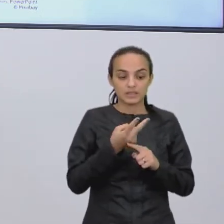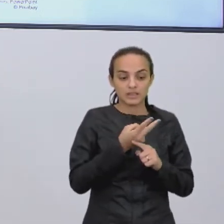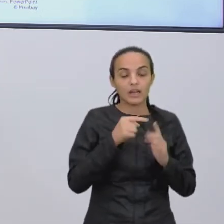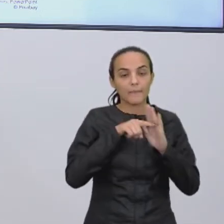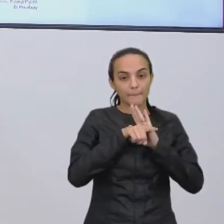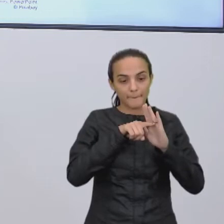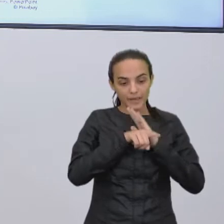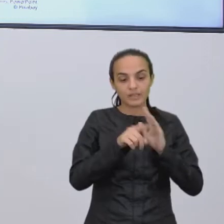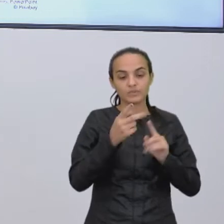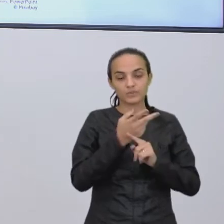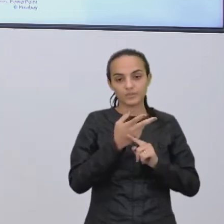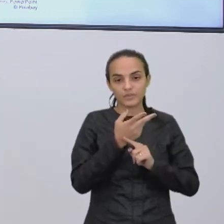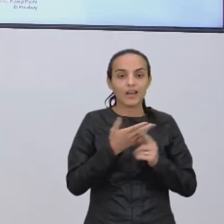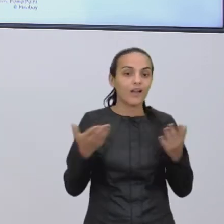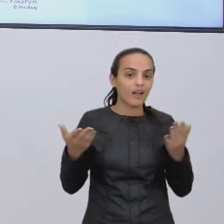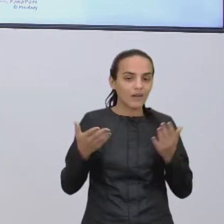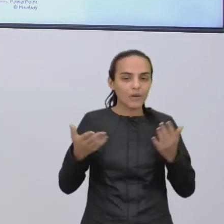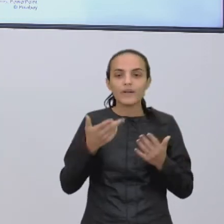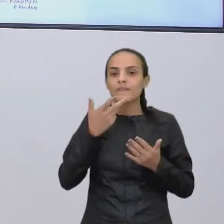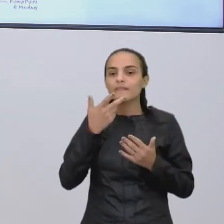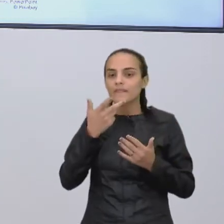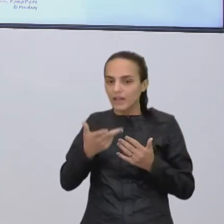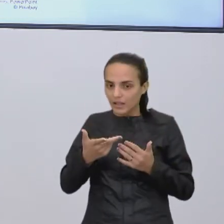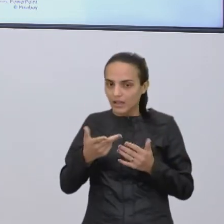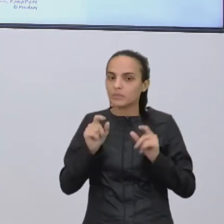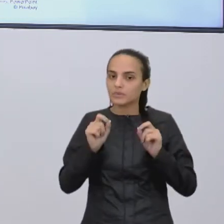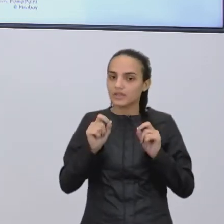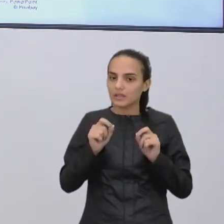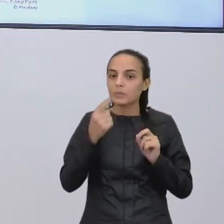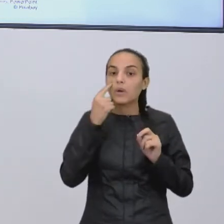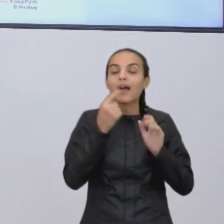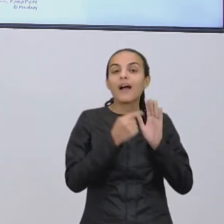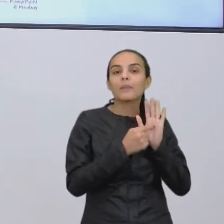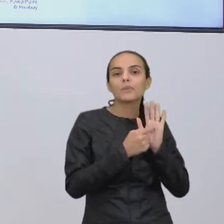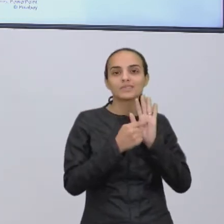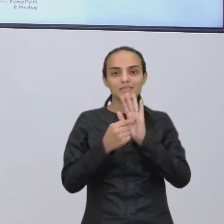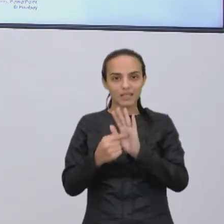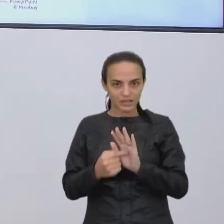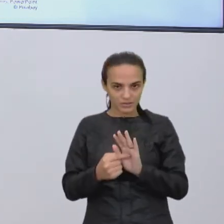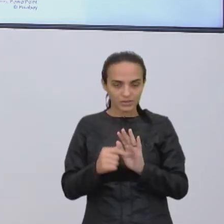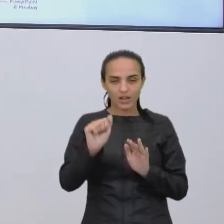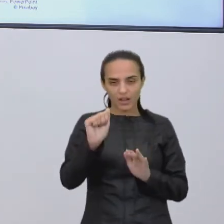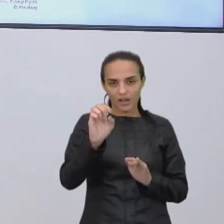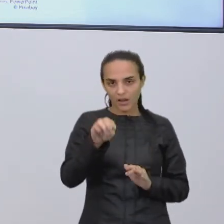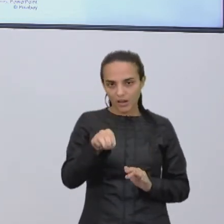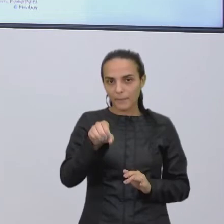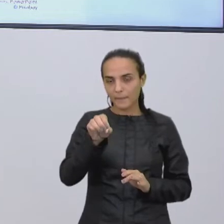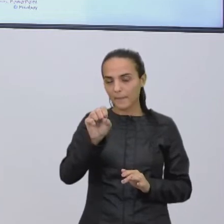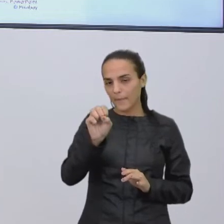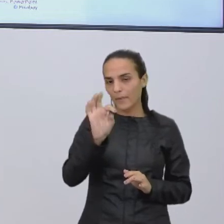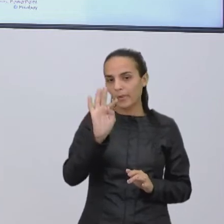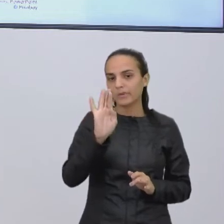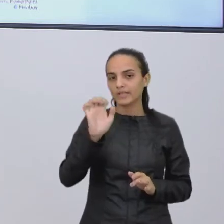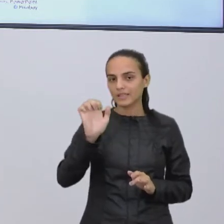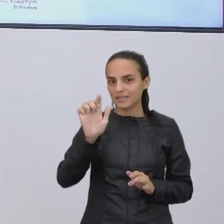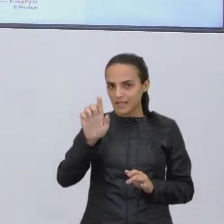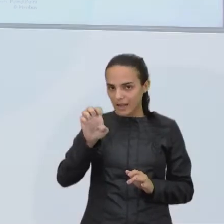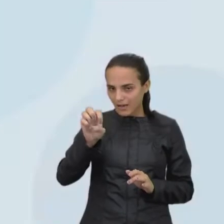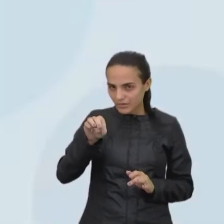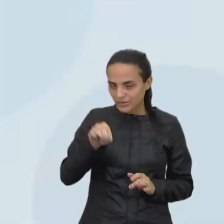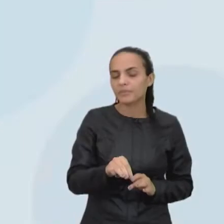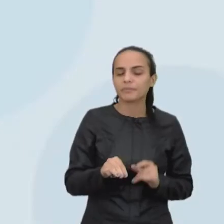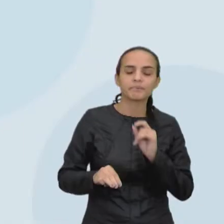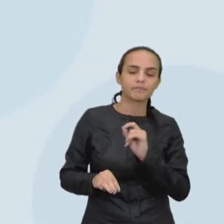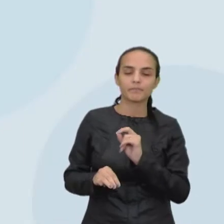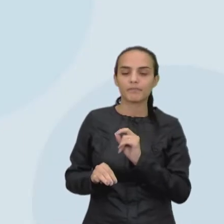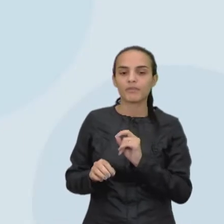pesquisa censitária, vamos falar um pouco sobre a pesquisa por amostragem? Essa é interessante, né? E a pesquisa por amostragem,